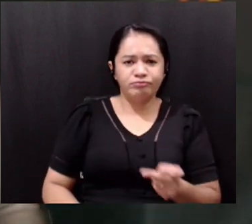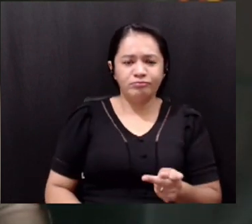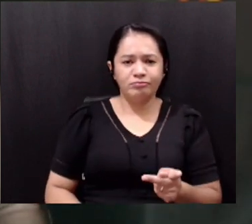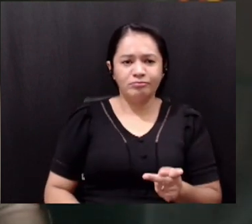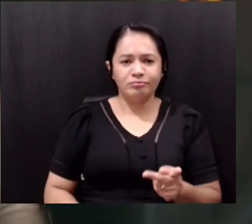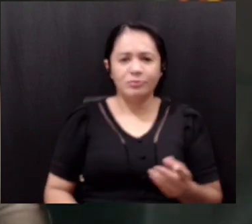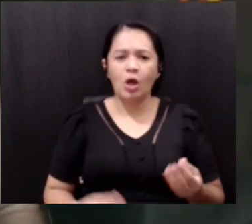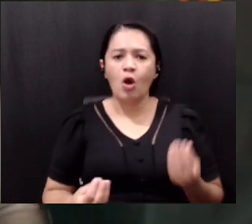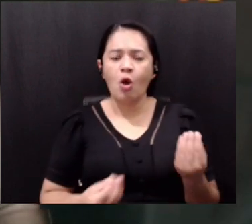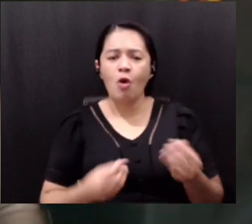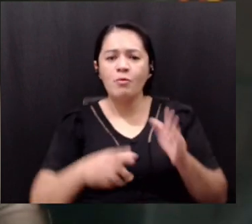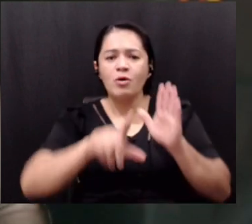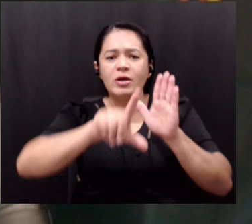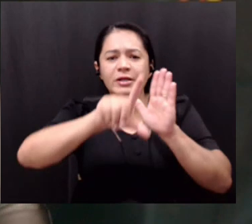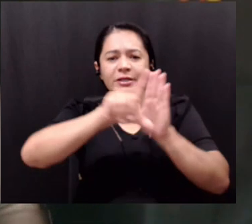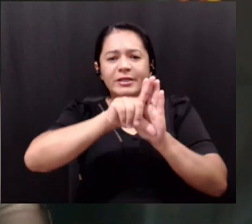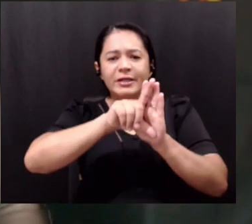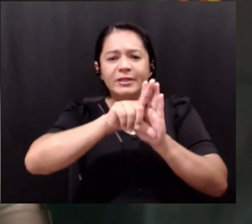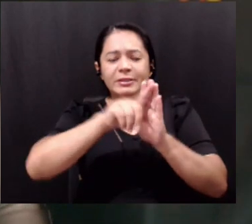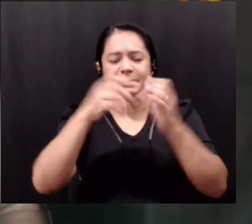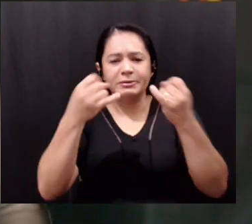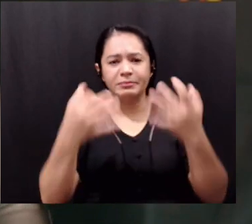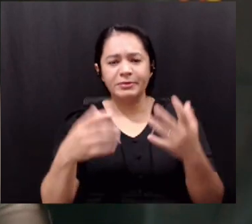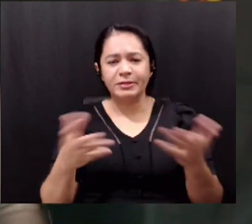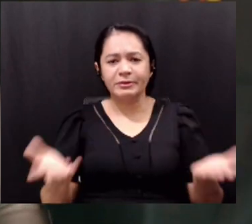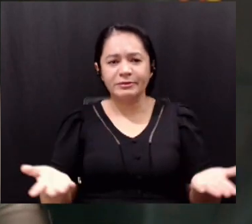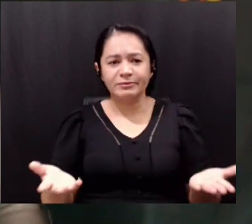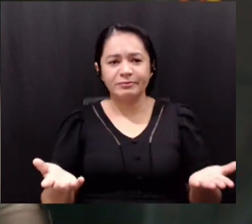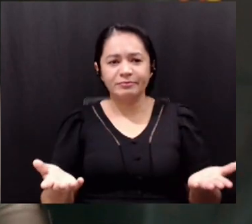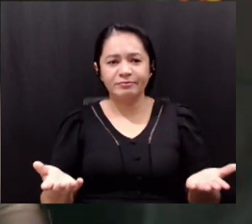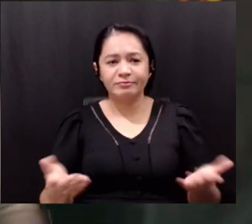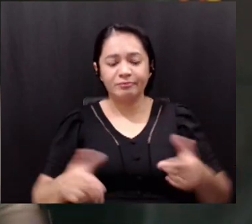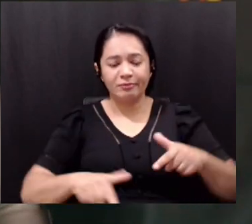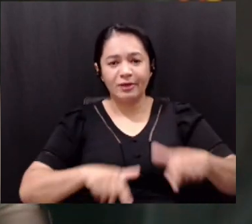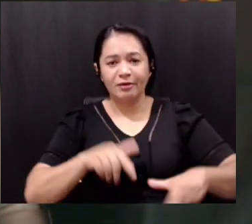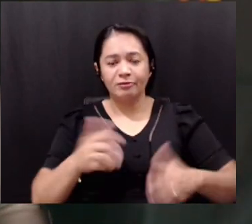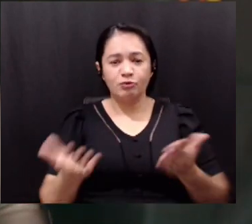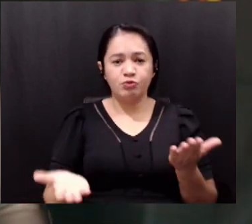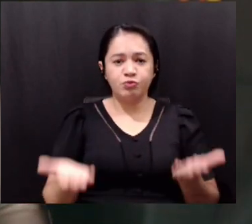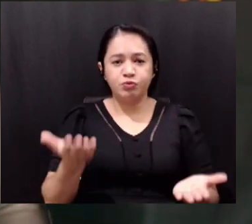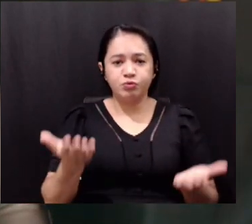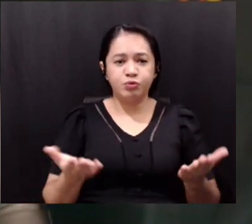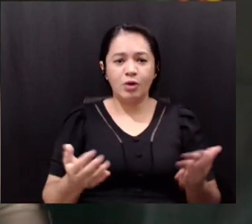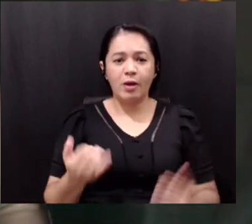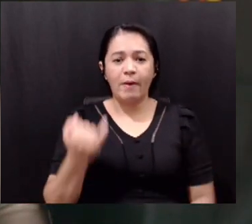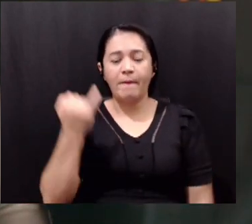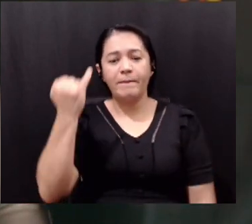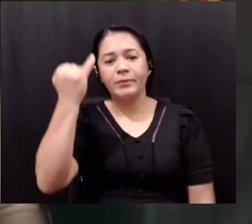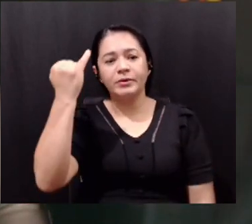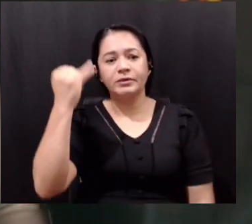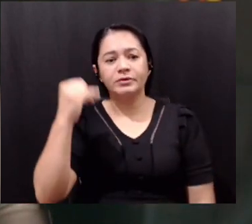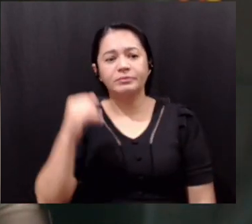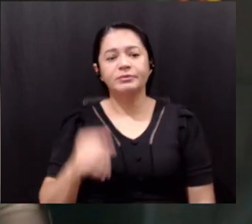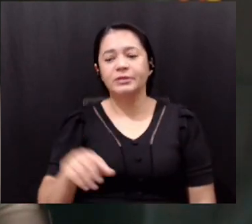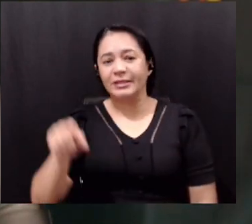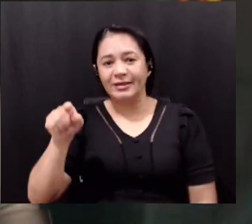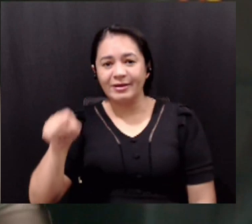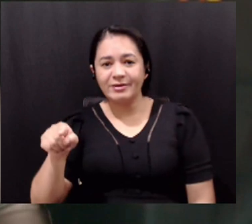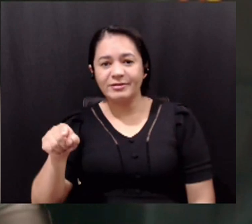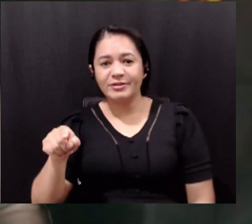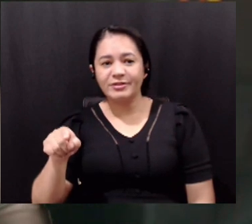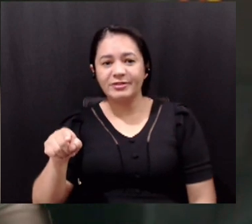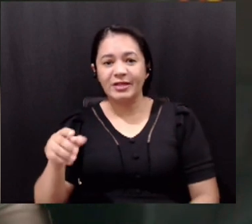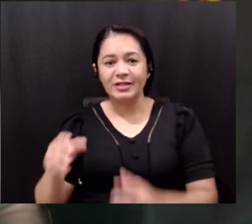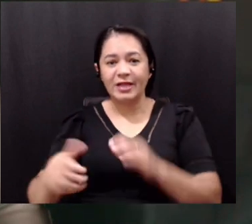dois extremos? Na jornada em direção ao equilíbrio, é fundamental que os workaholics considerem a qualidade de